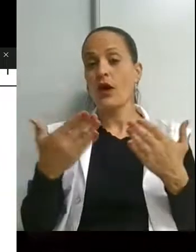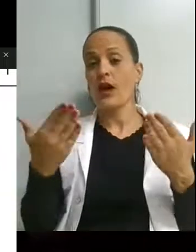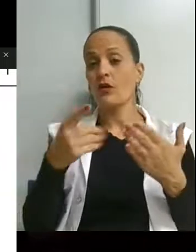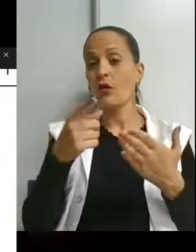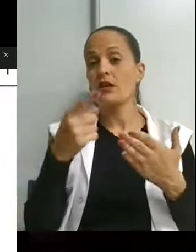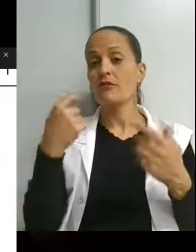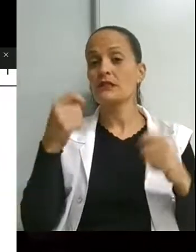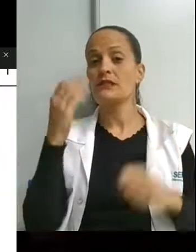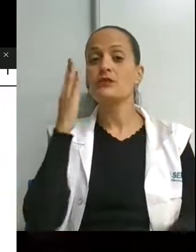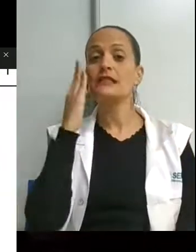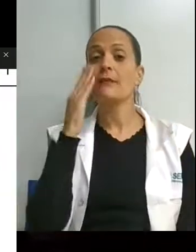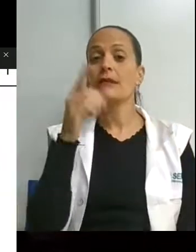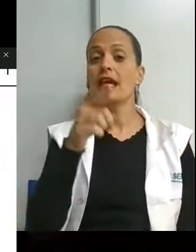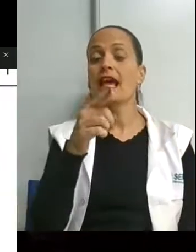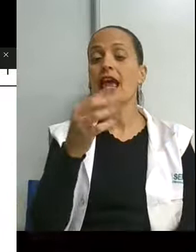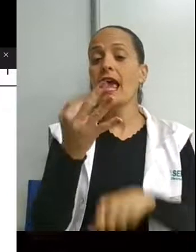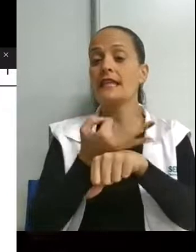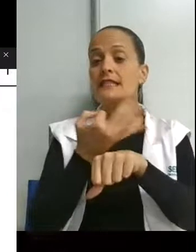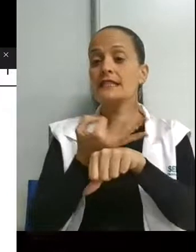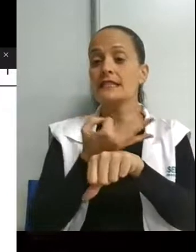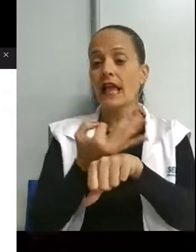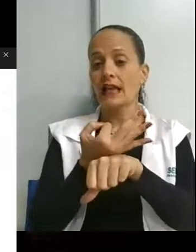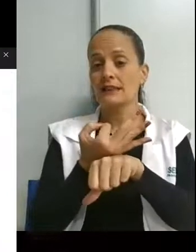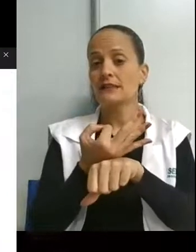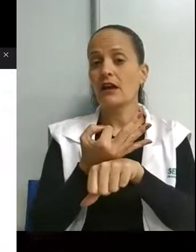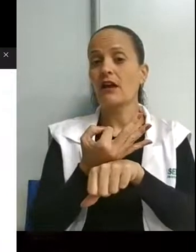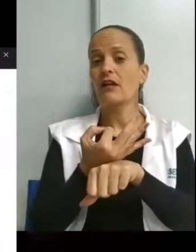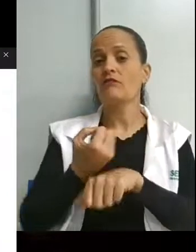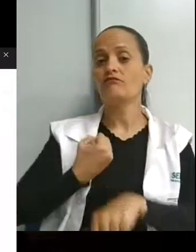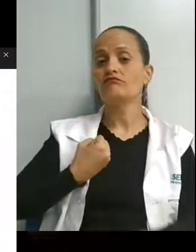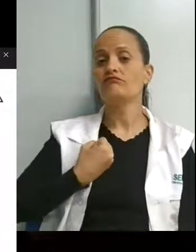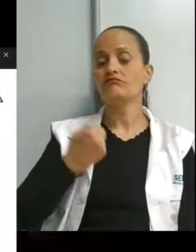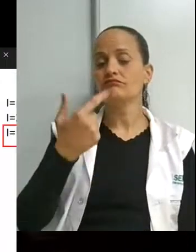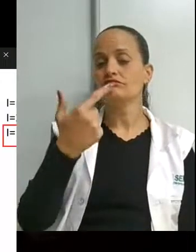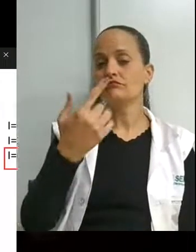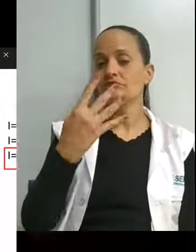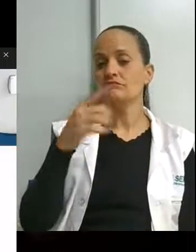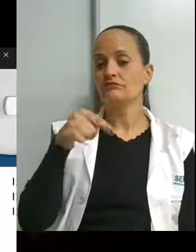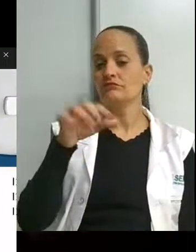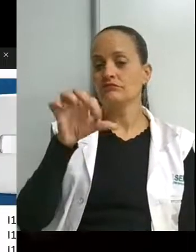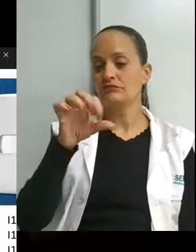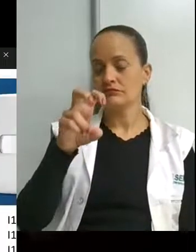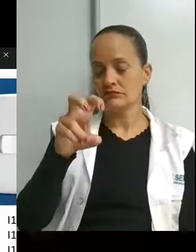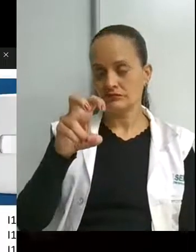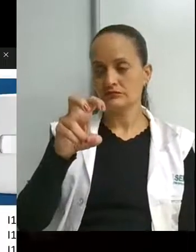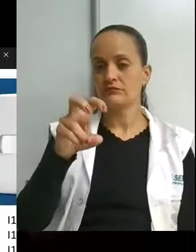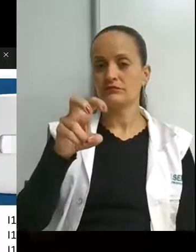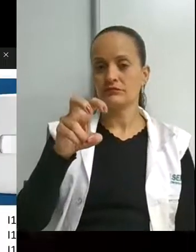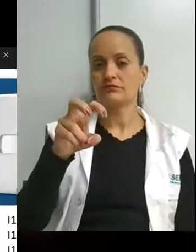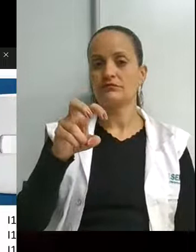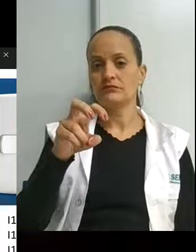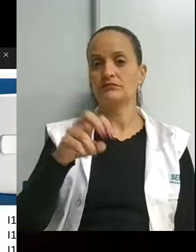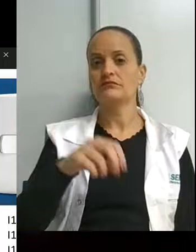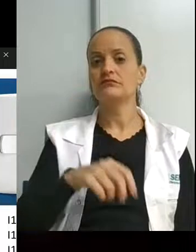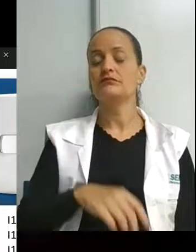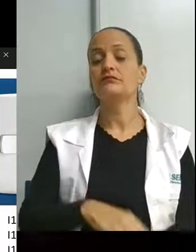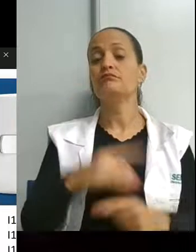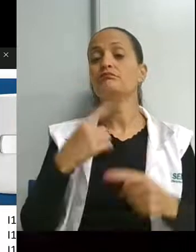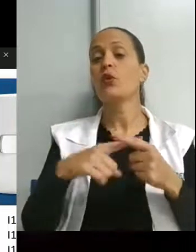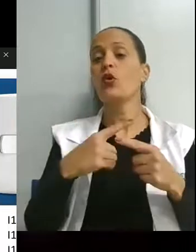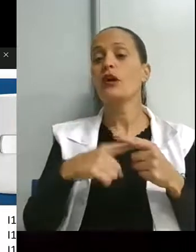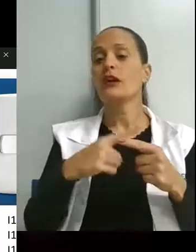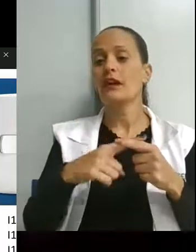de resistência total que a gente obteve. Por quê? Porque aqui já está incluído o quê? Incluído as luminárias e